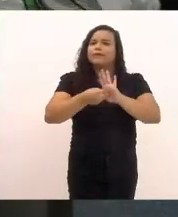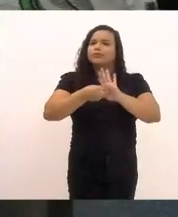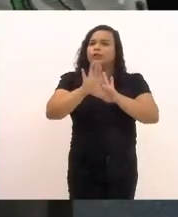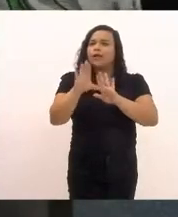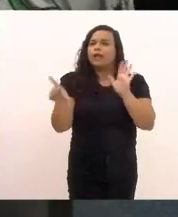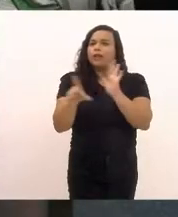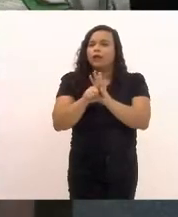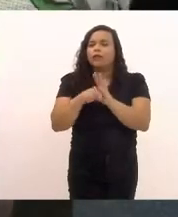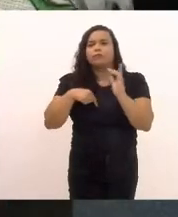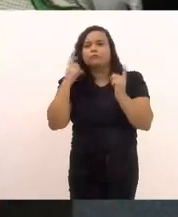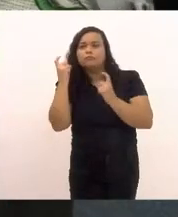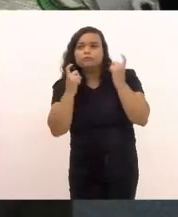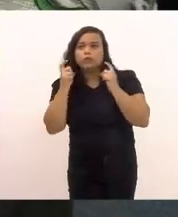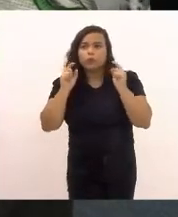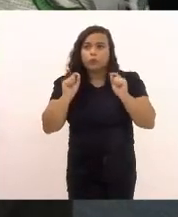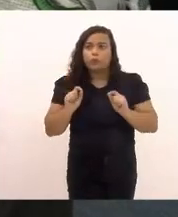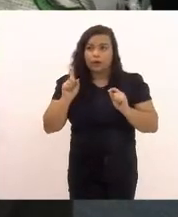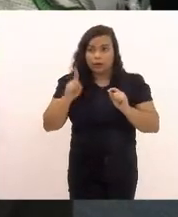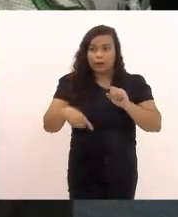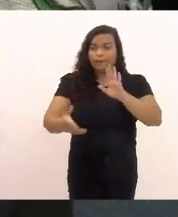a proposta de colocar